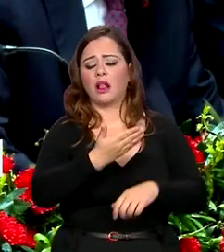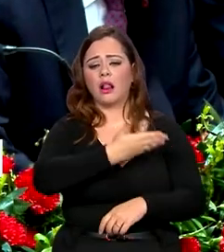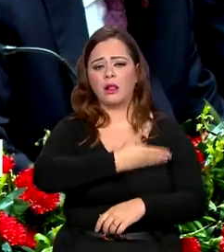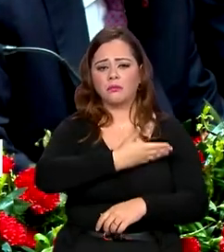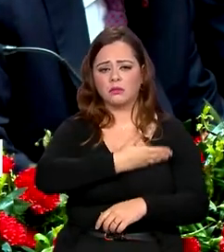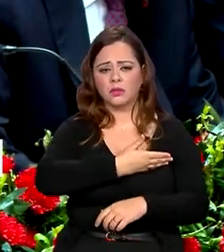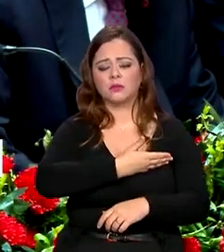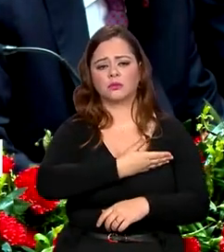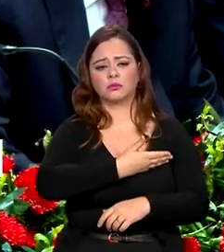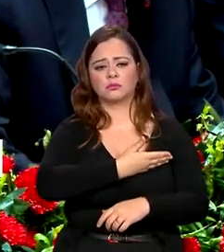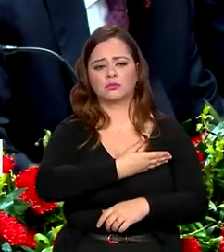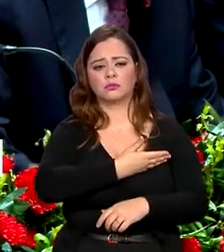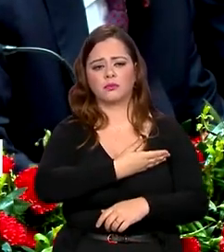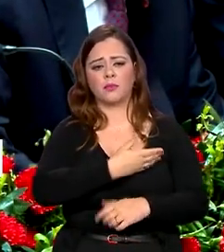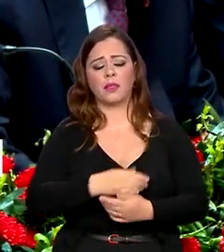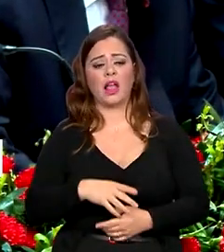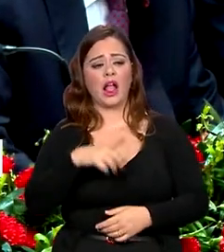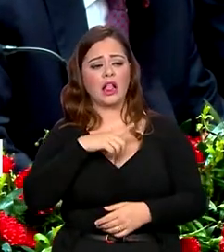amigas,